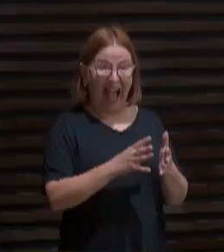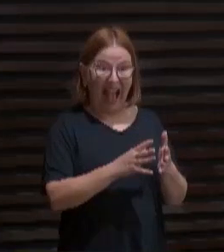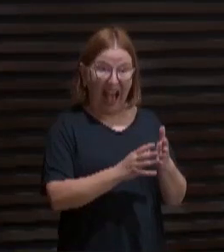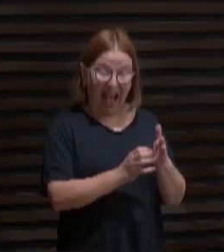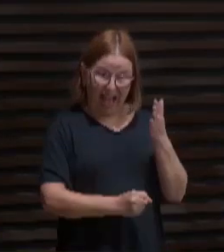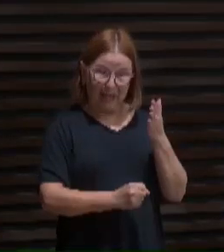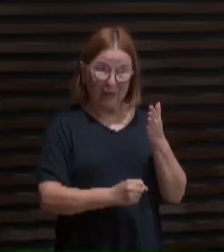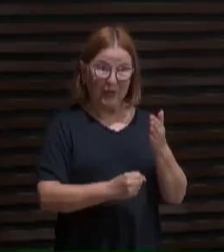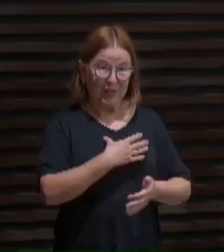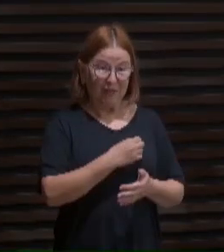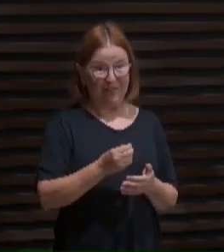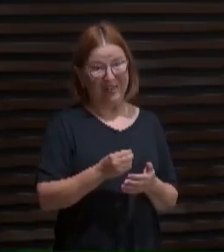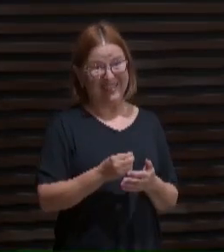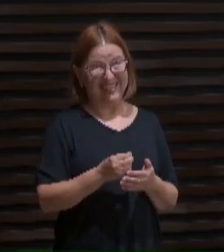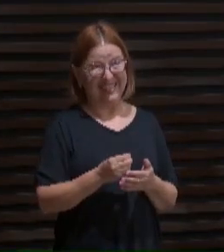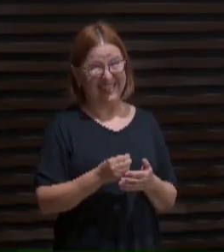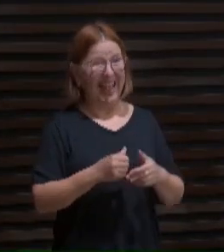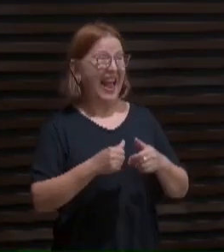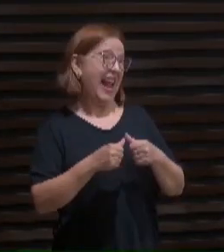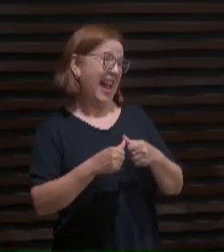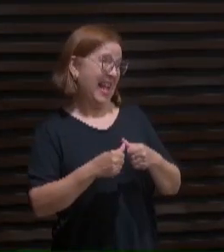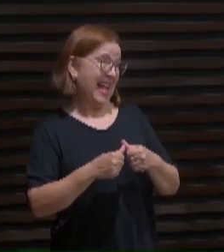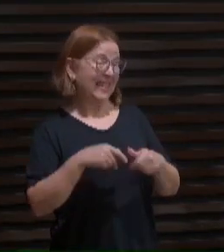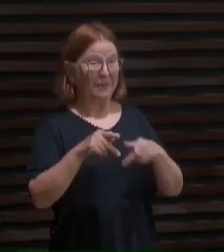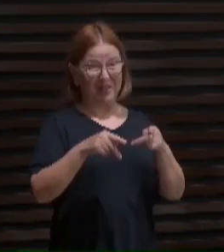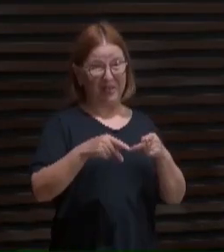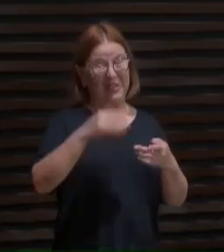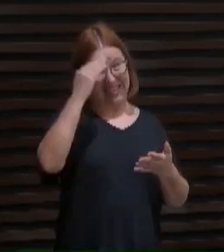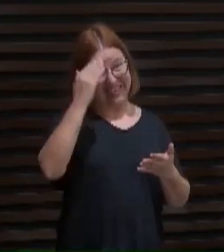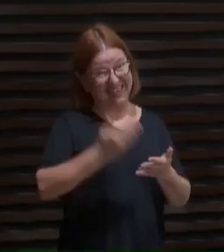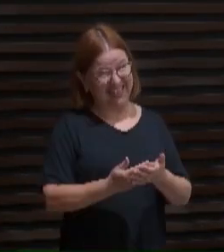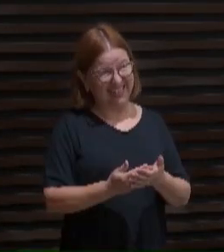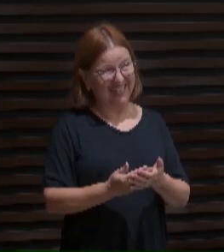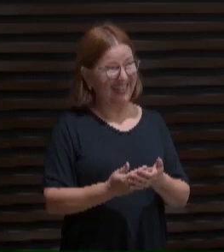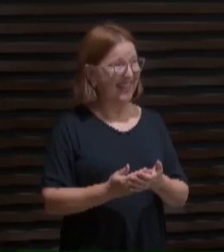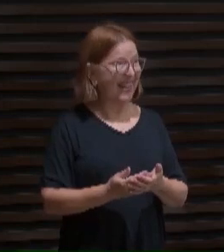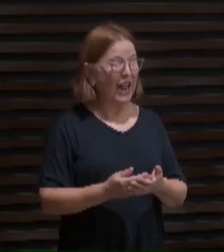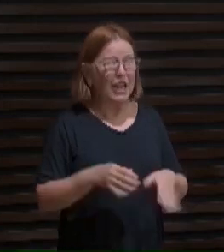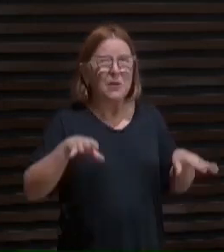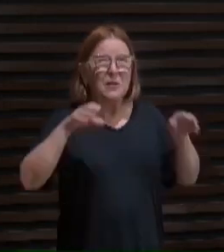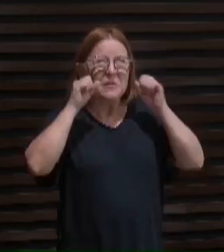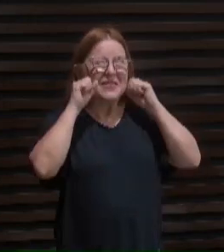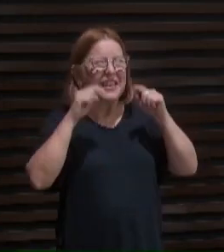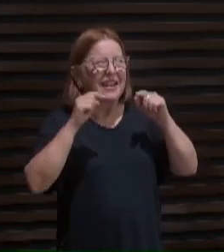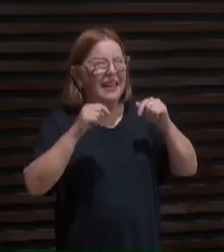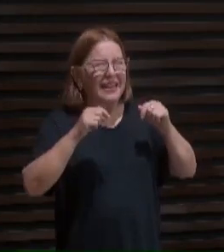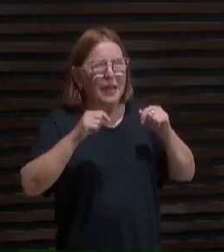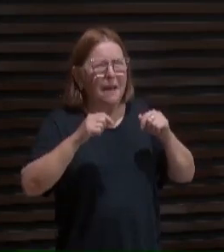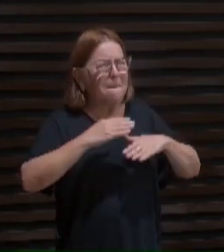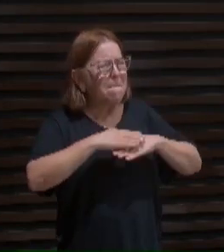Se essa igreja fosse uma igreja de crente, era para prorromper aqui mais do que o gol